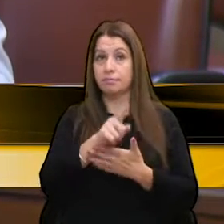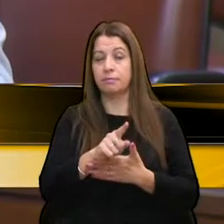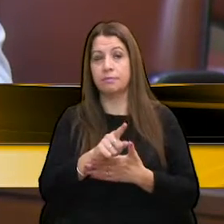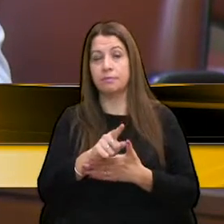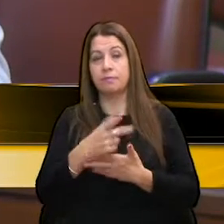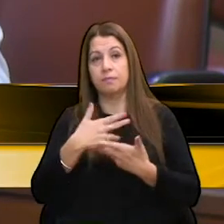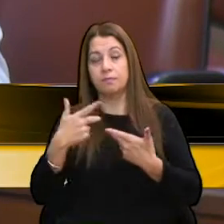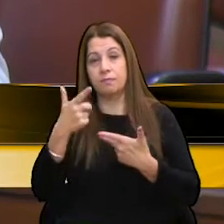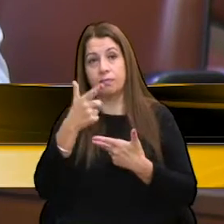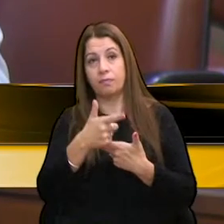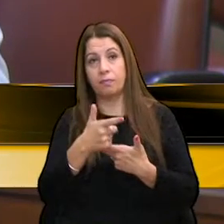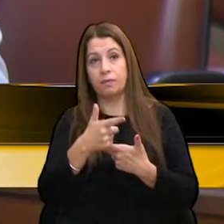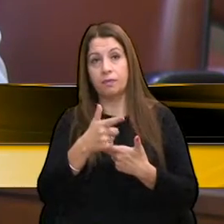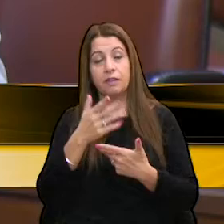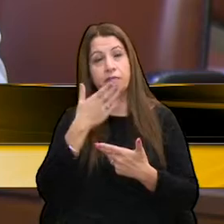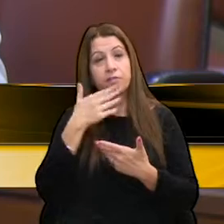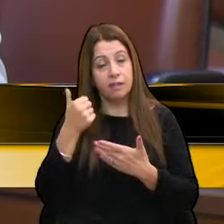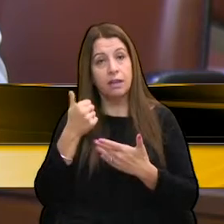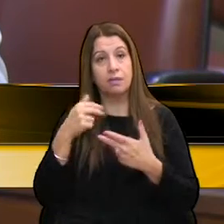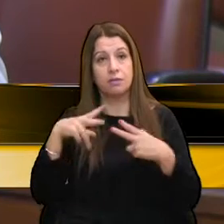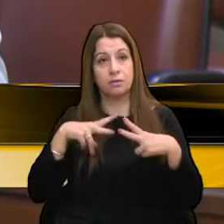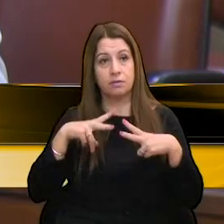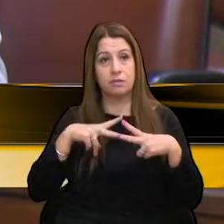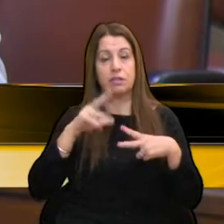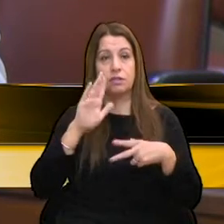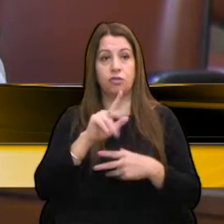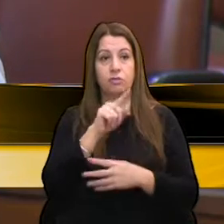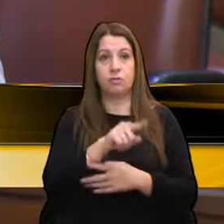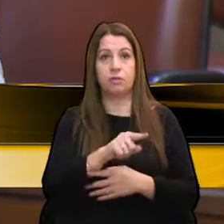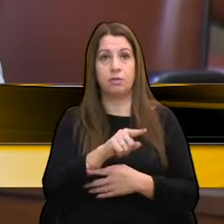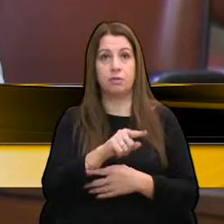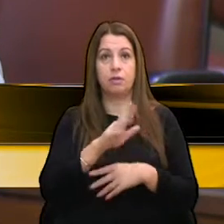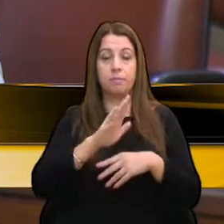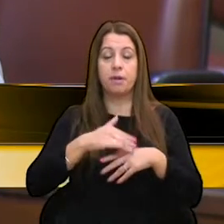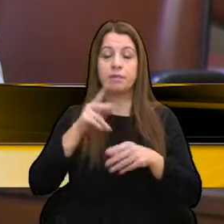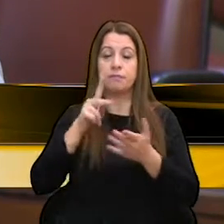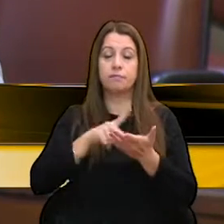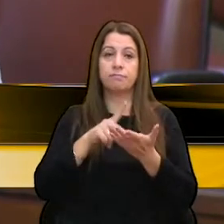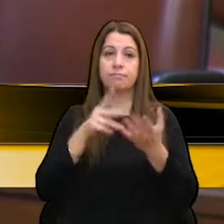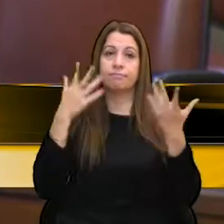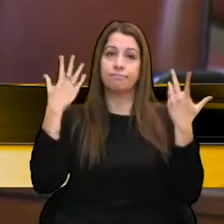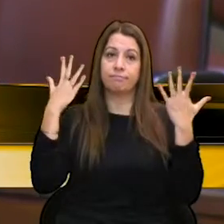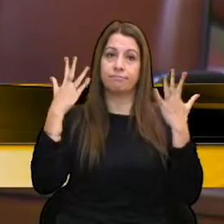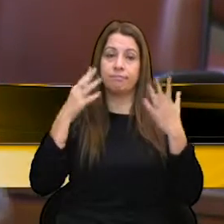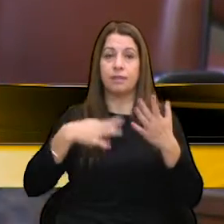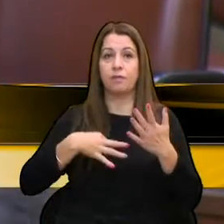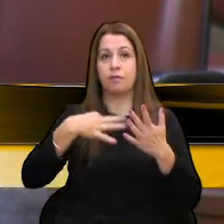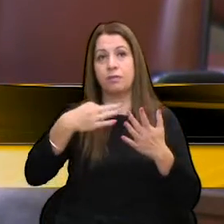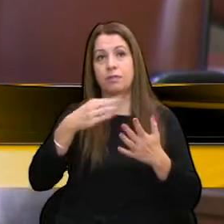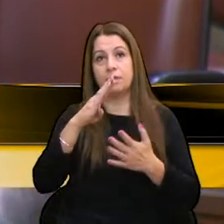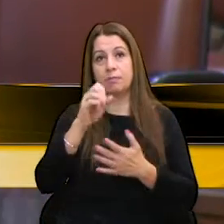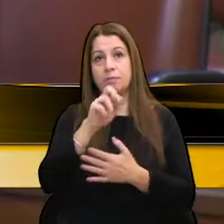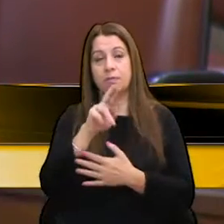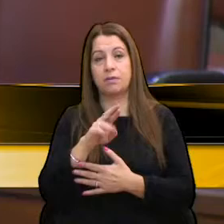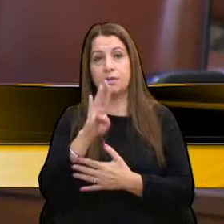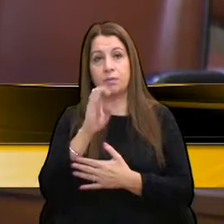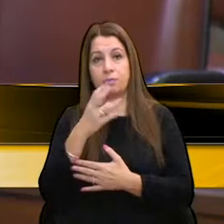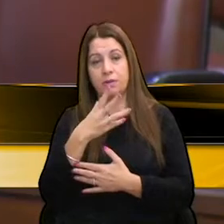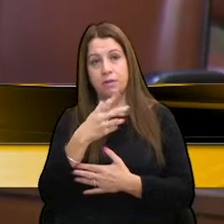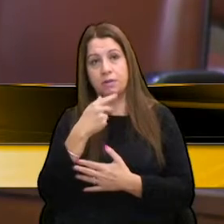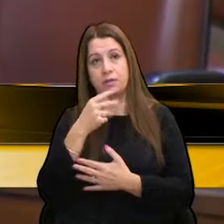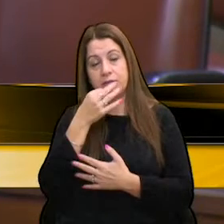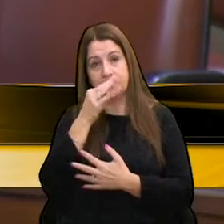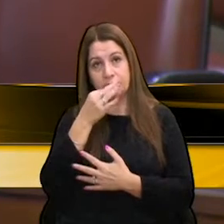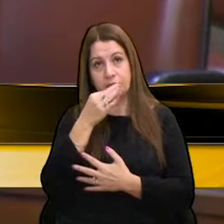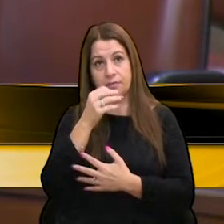em detrimento de vantagens pessoais. Deixamos aqui nossos mais sinceros parabéns às voluntárias do Bazar do Bem. Caxias